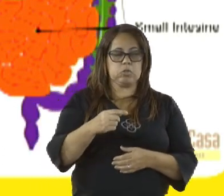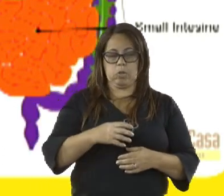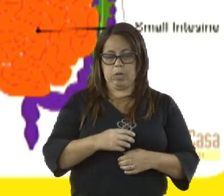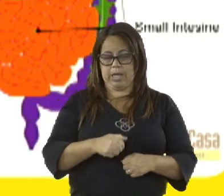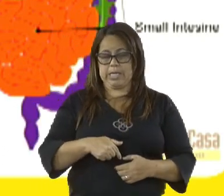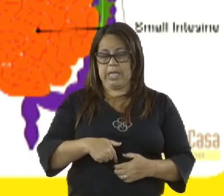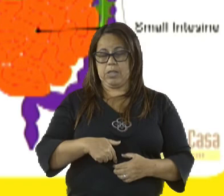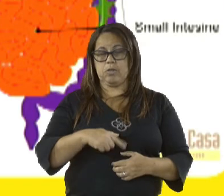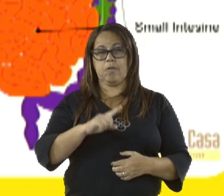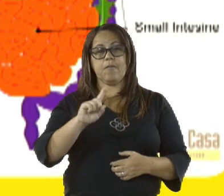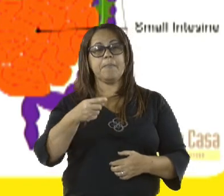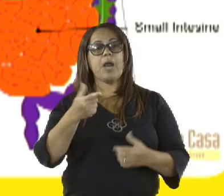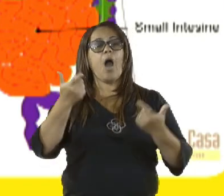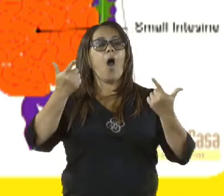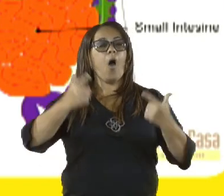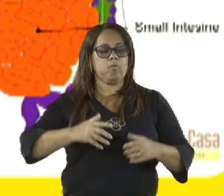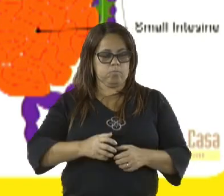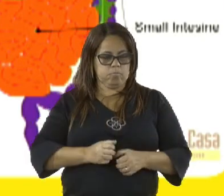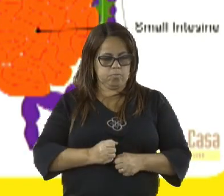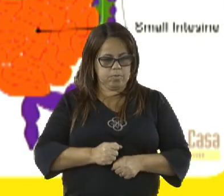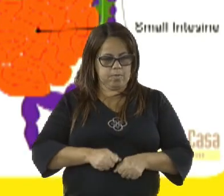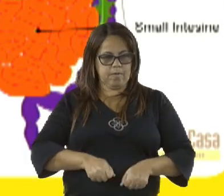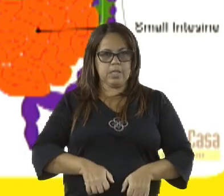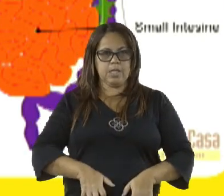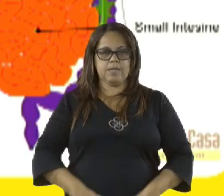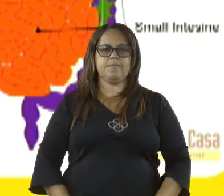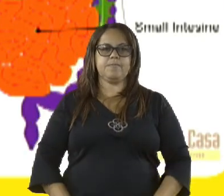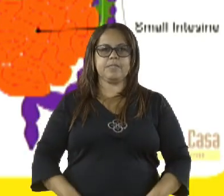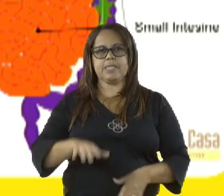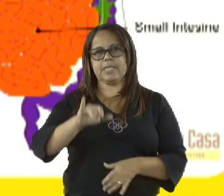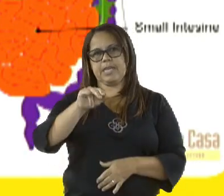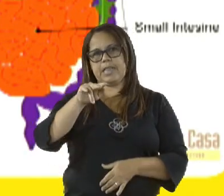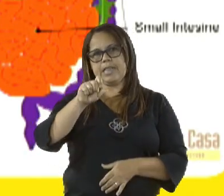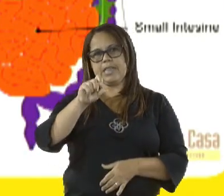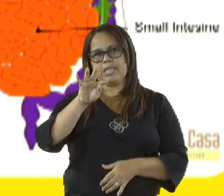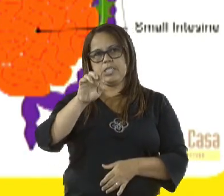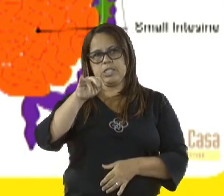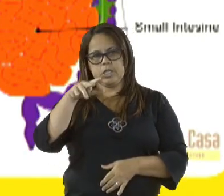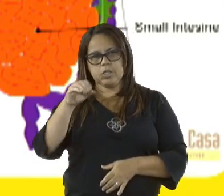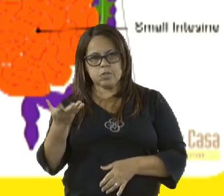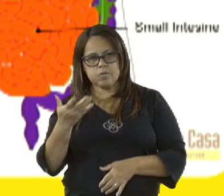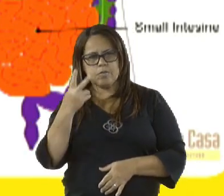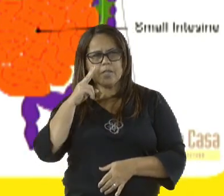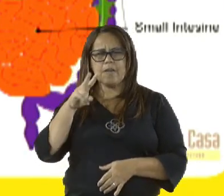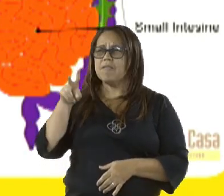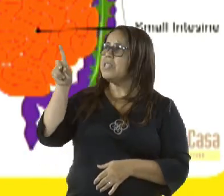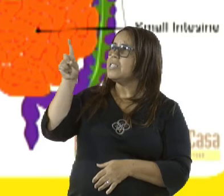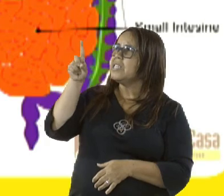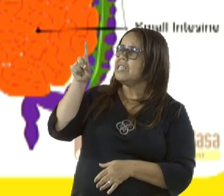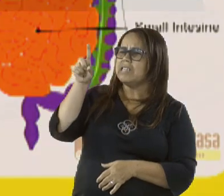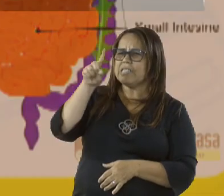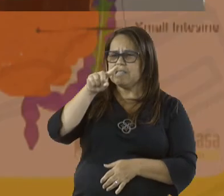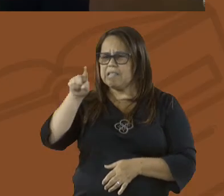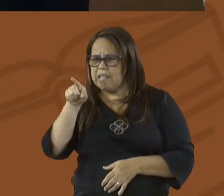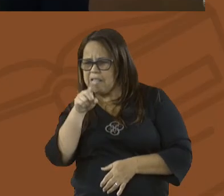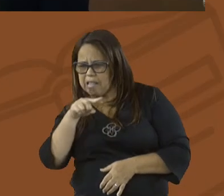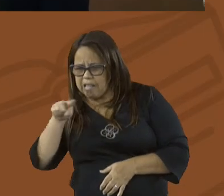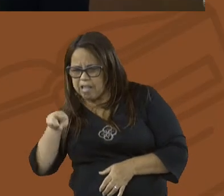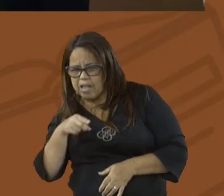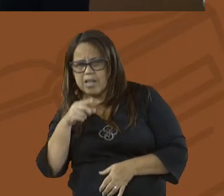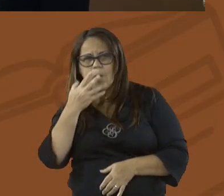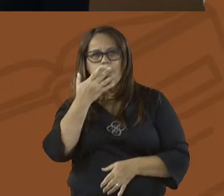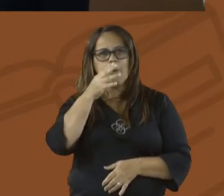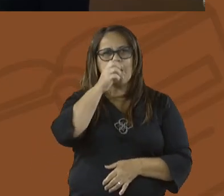vai passar para o intestino delgado, que é esse emaranhado aí de tubos enrolado aí embaixo em